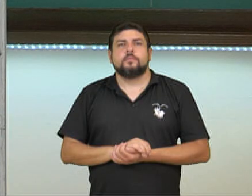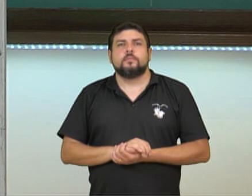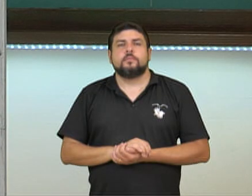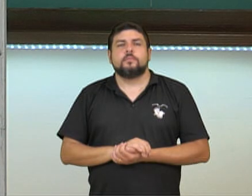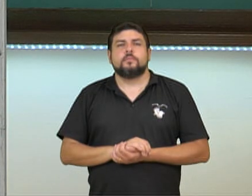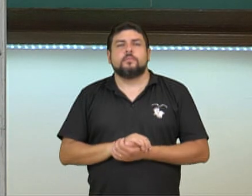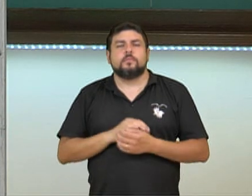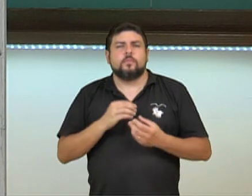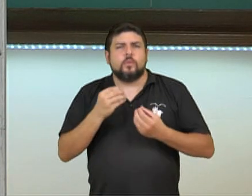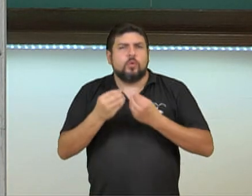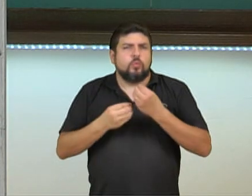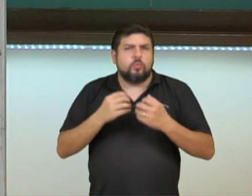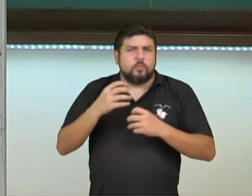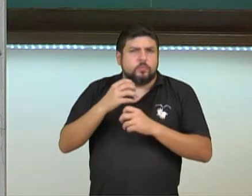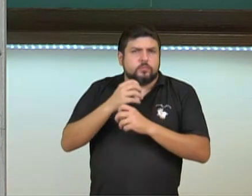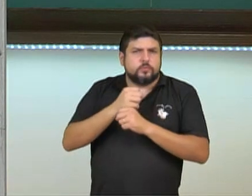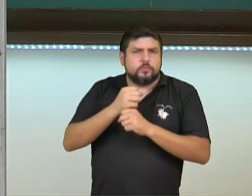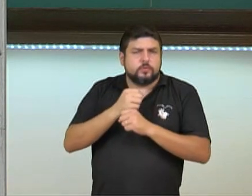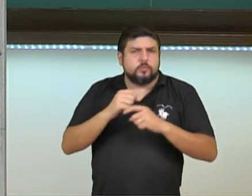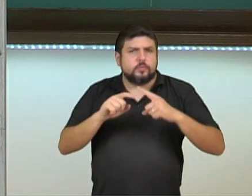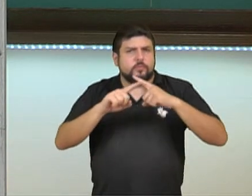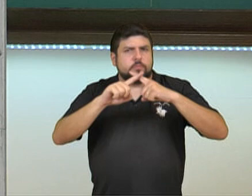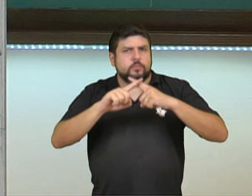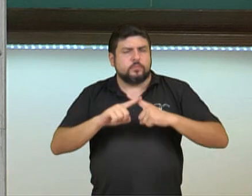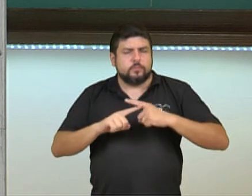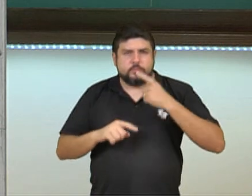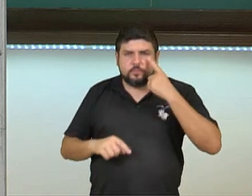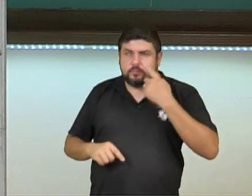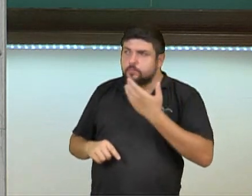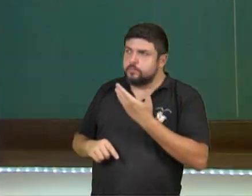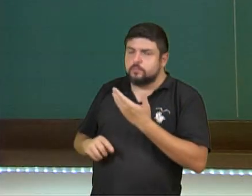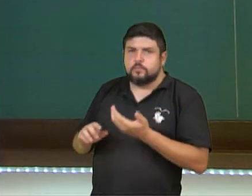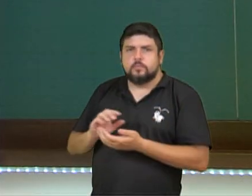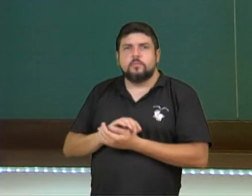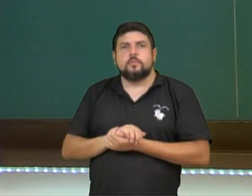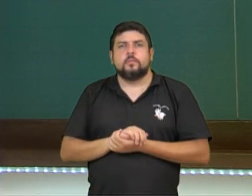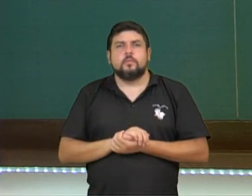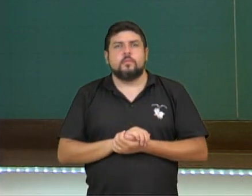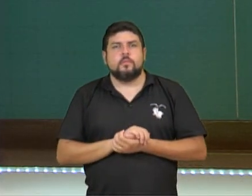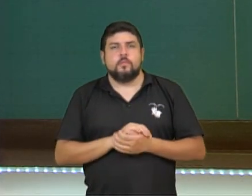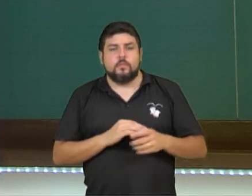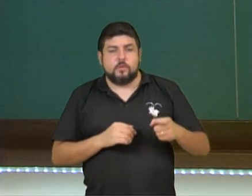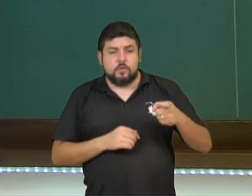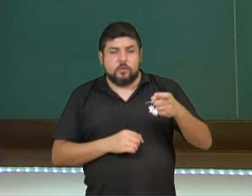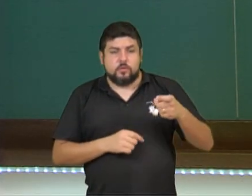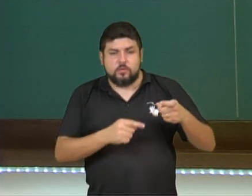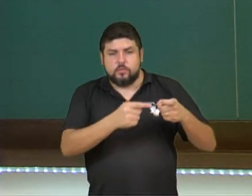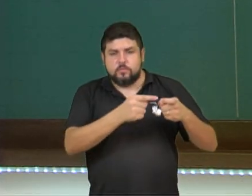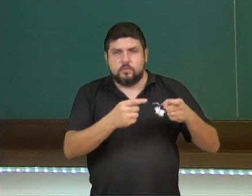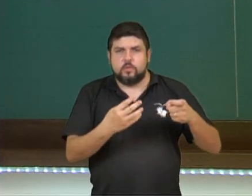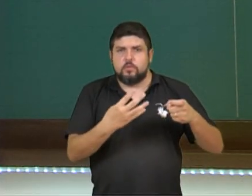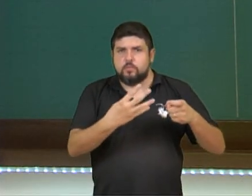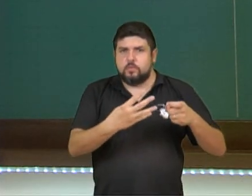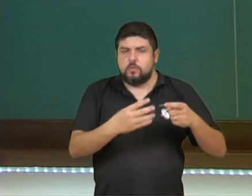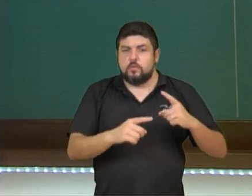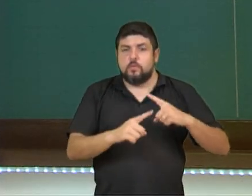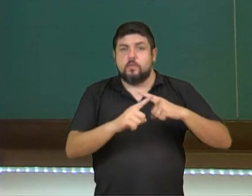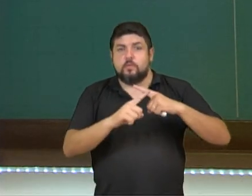Como é que eu posso escrever essa multiplicação aqui, gente? Olha lá, eu tenho x menos 4 vezes x menos